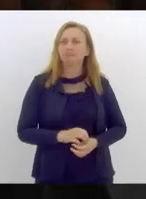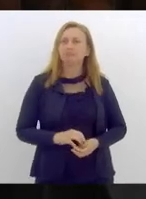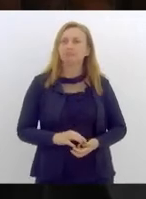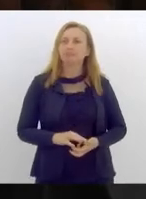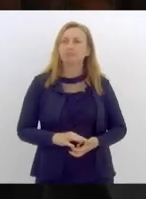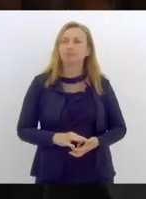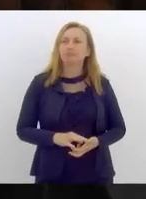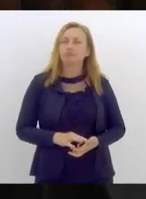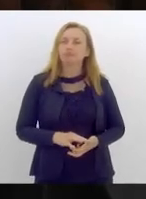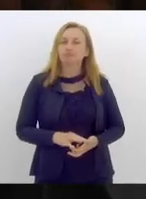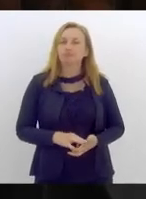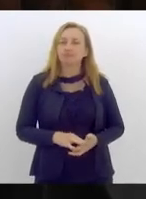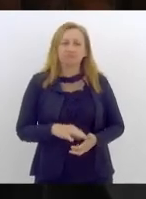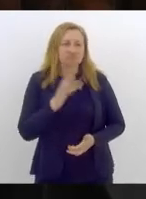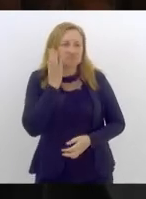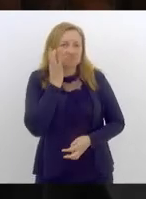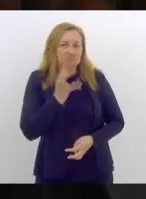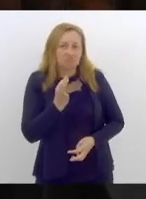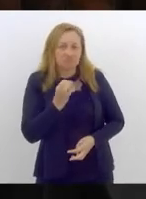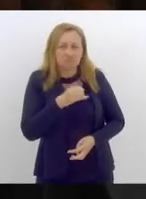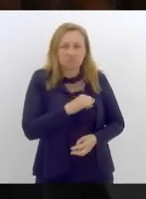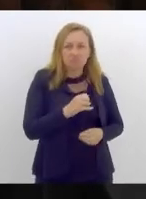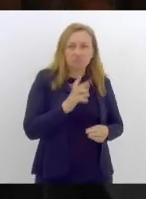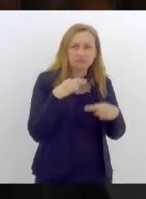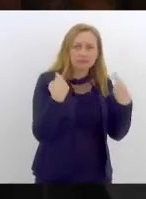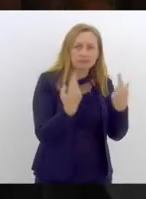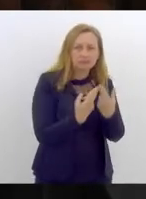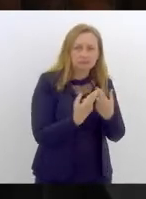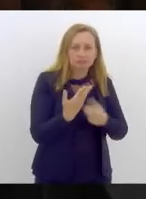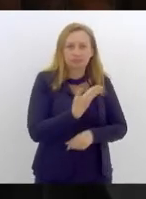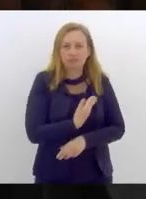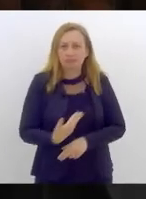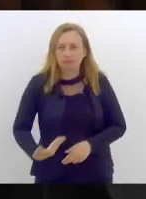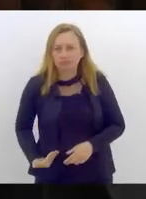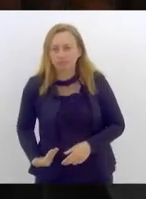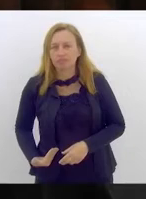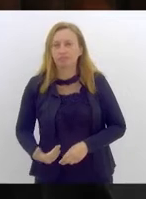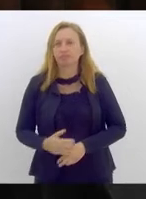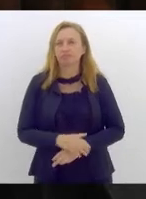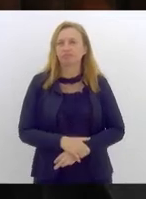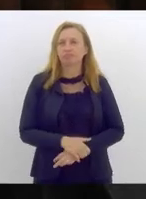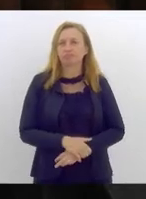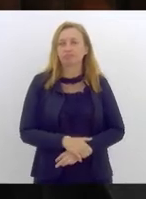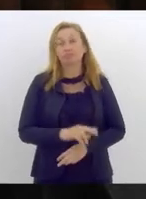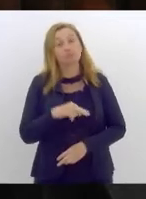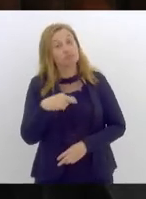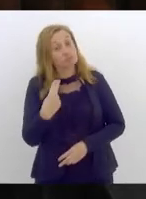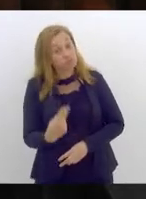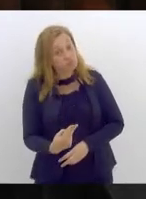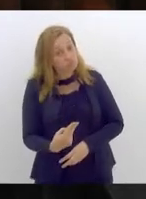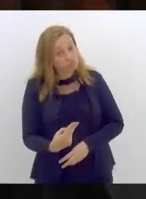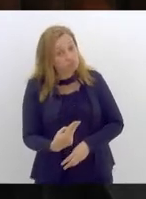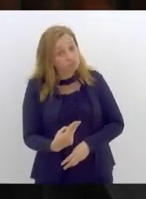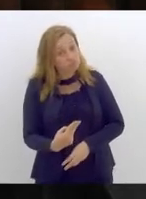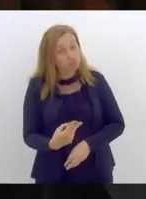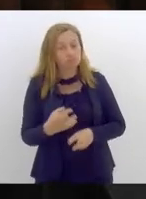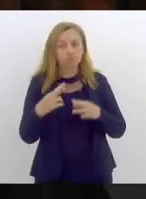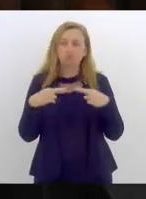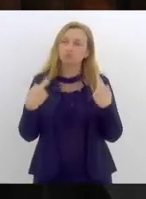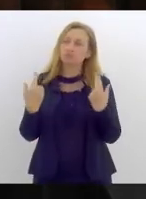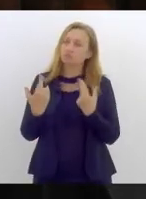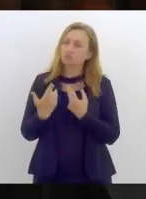que em princípio não se sabia se era uma reunião de governo ou uma